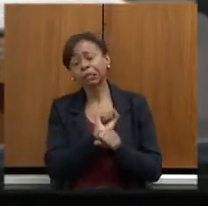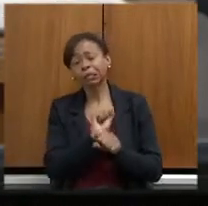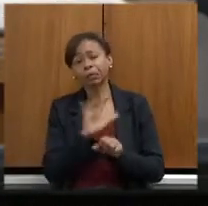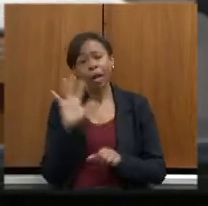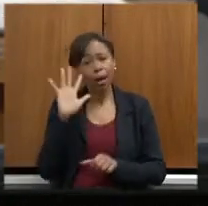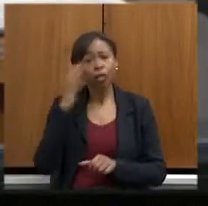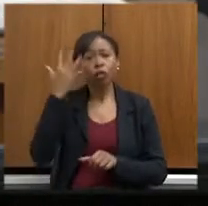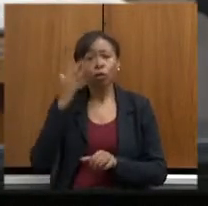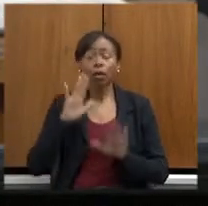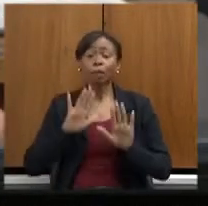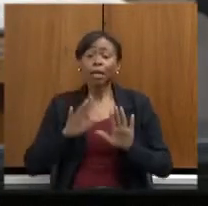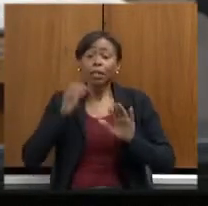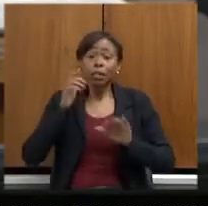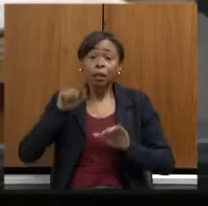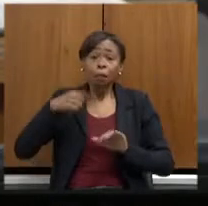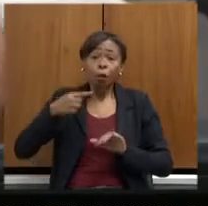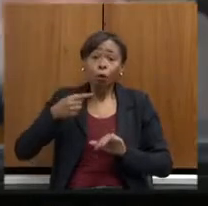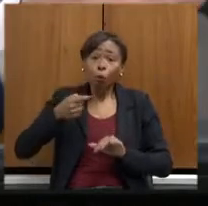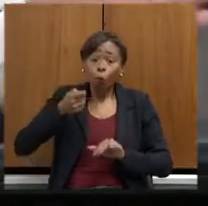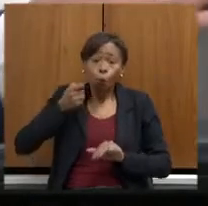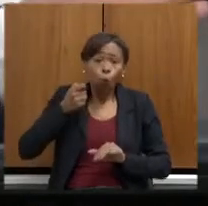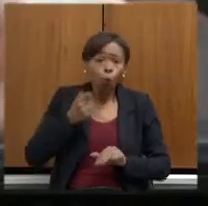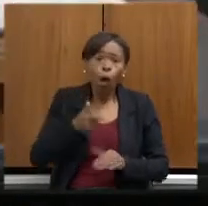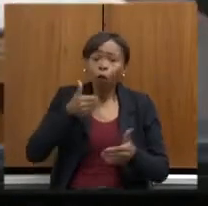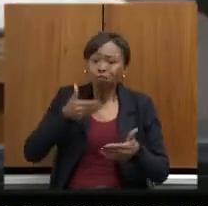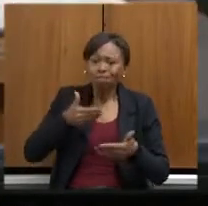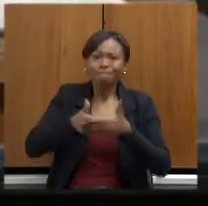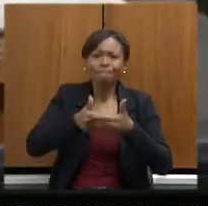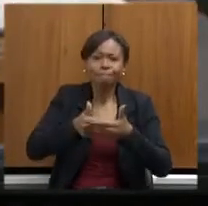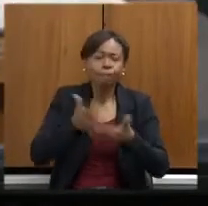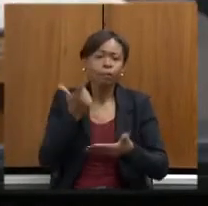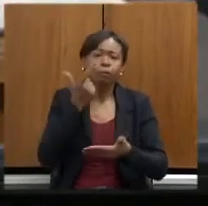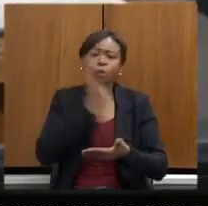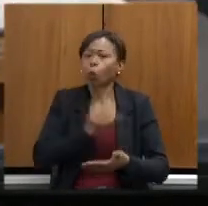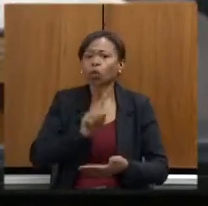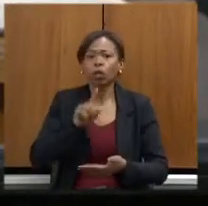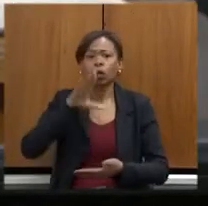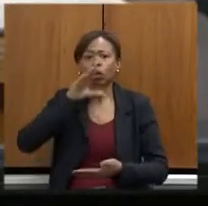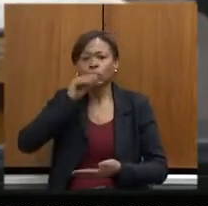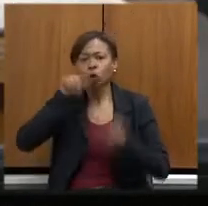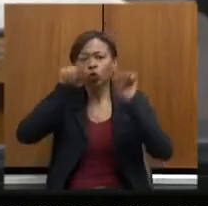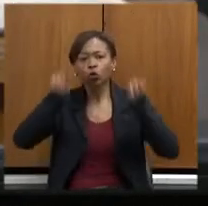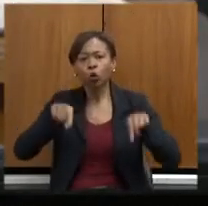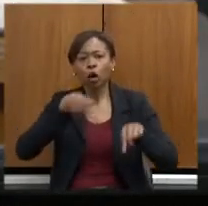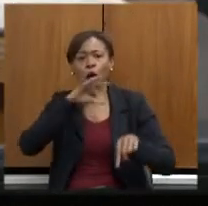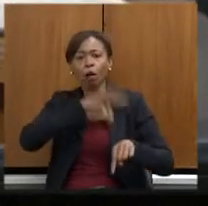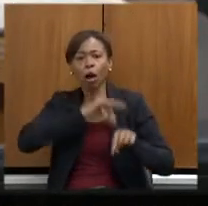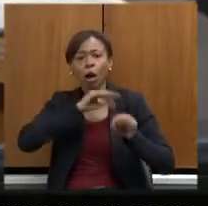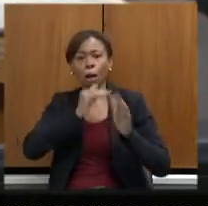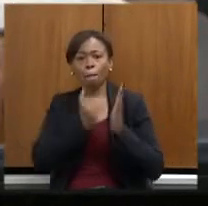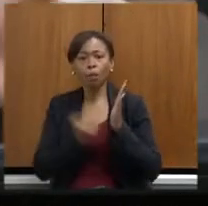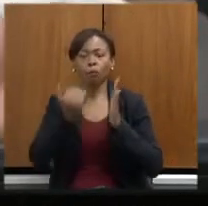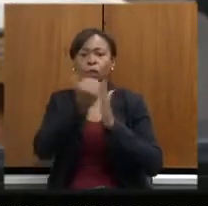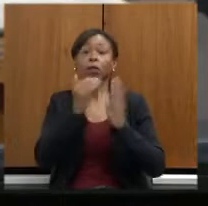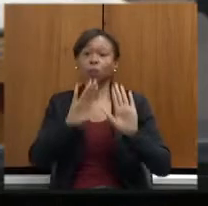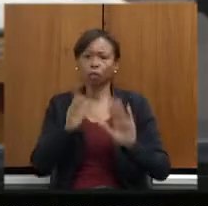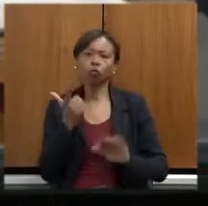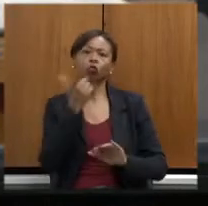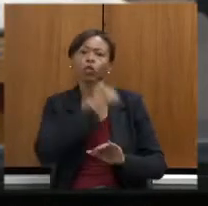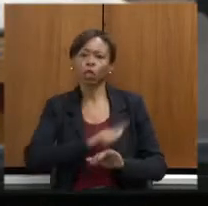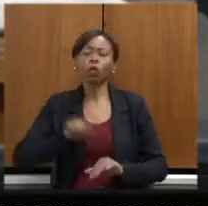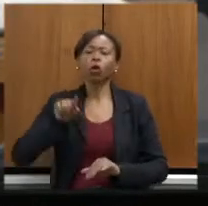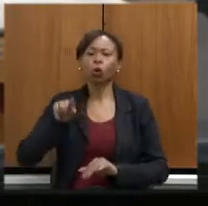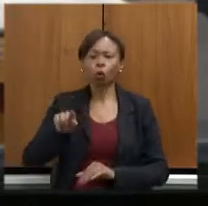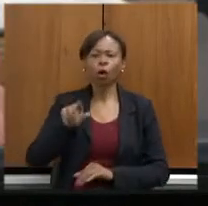a gente não consegue é que os servidores tivessem Esse aumento e nós conseguimos lá e inclusive com parecer da advocacia-geral